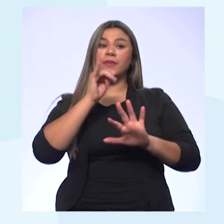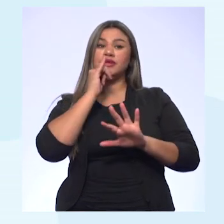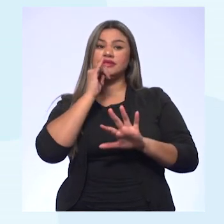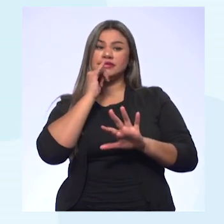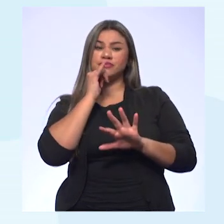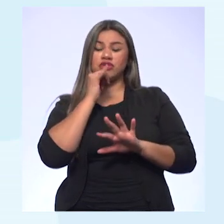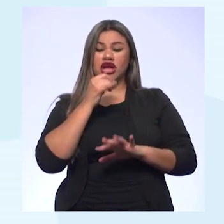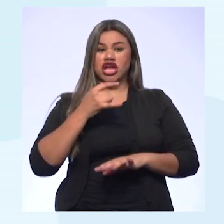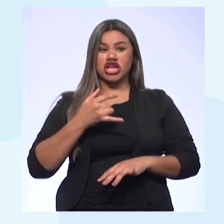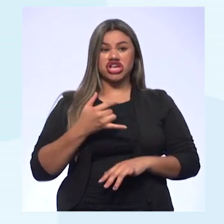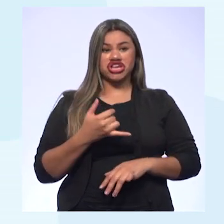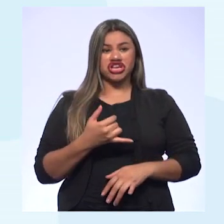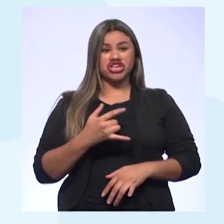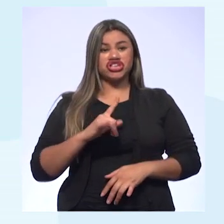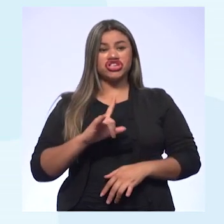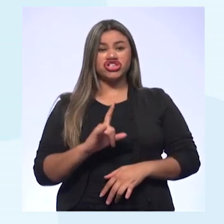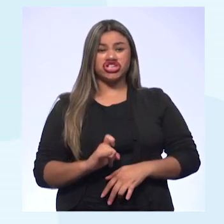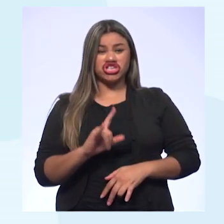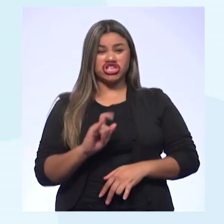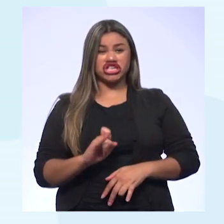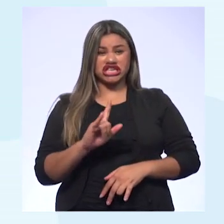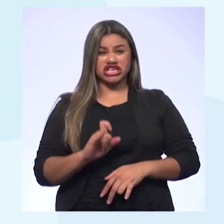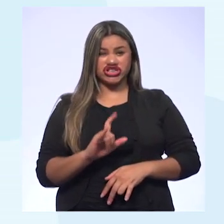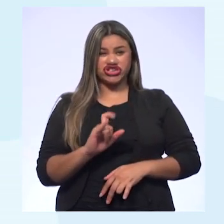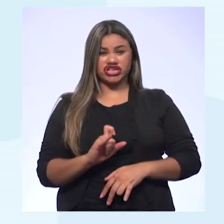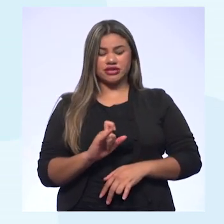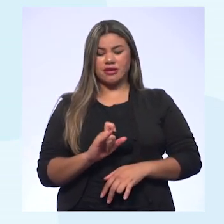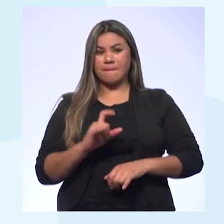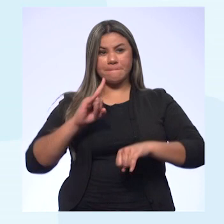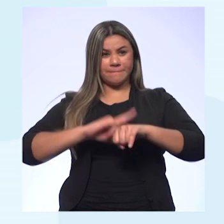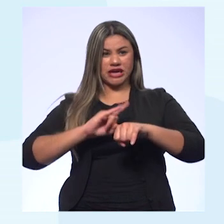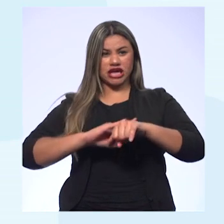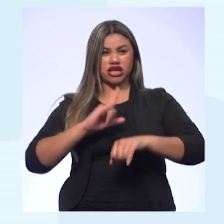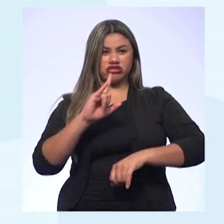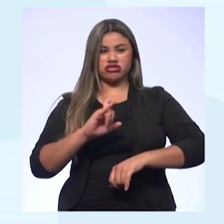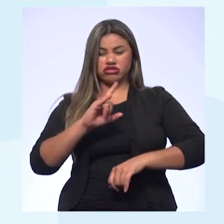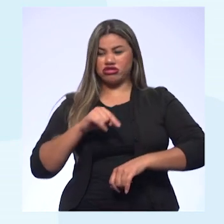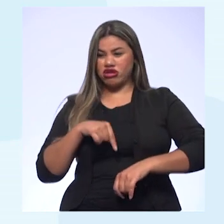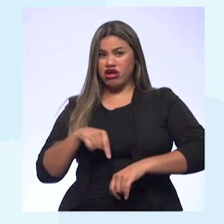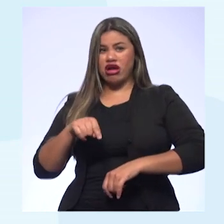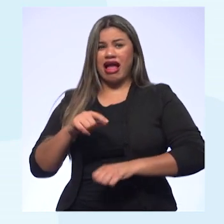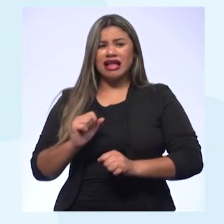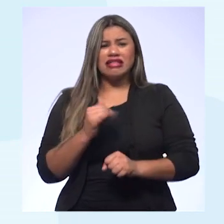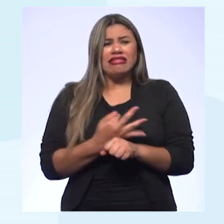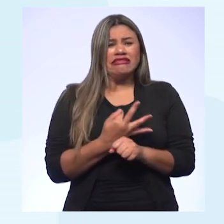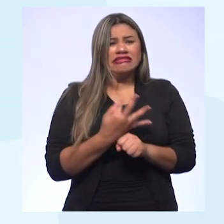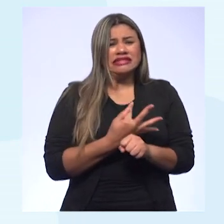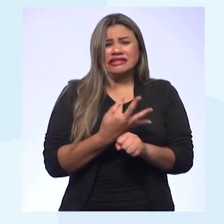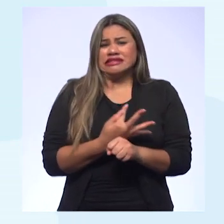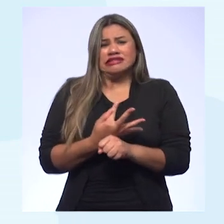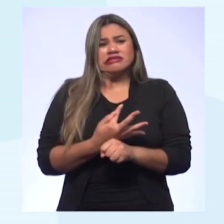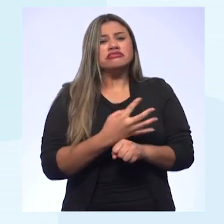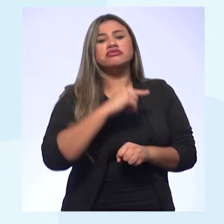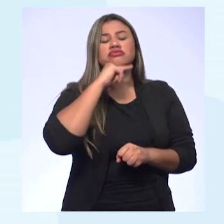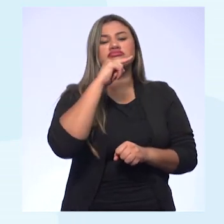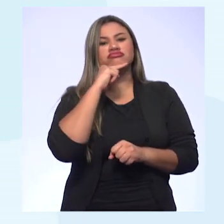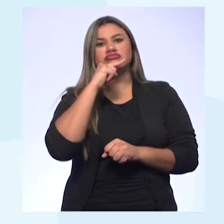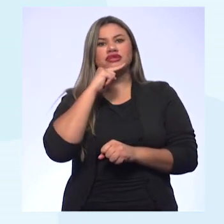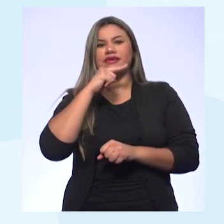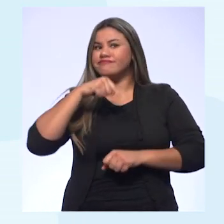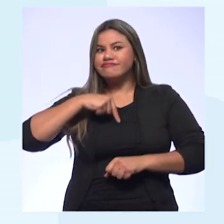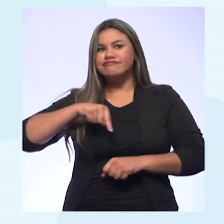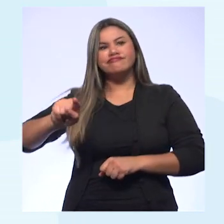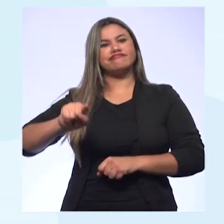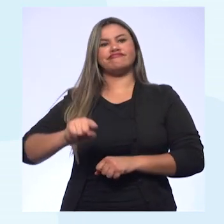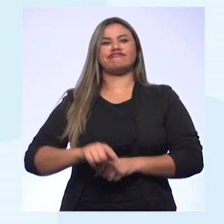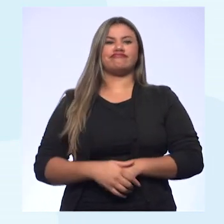xixi, olha, né? São os músculos que revestem as paredes do tubo digestivo, da bexiga, por exemplo, e eles